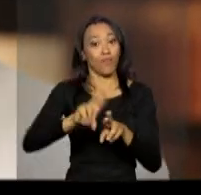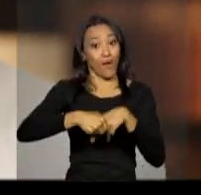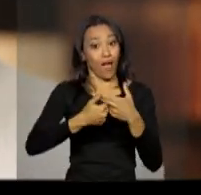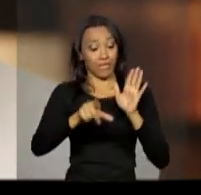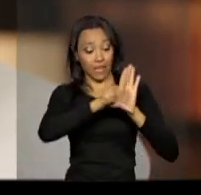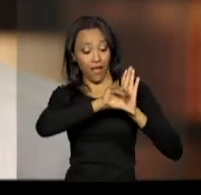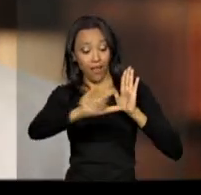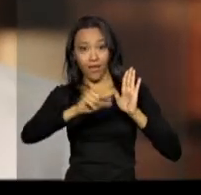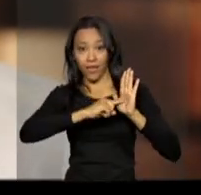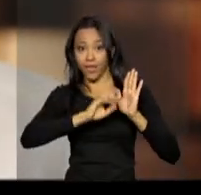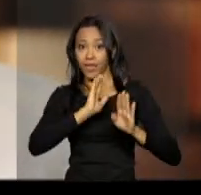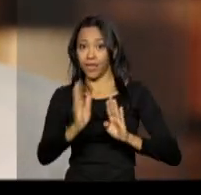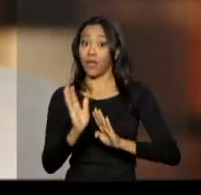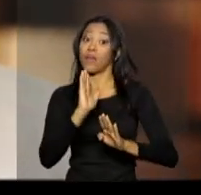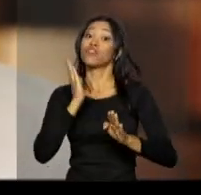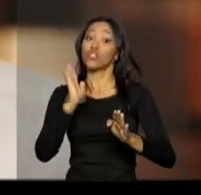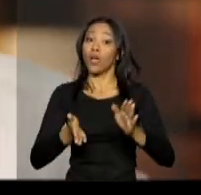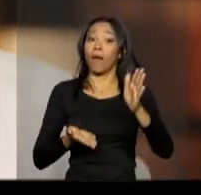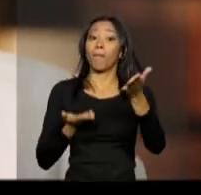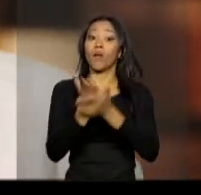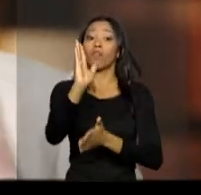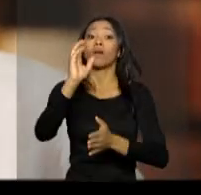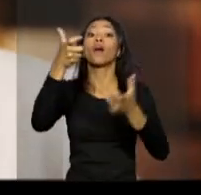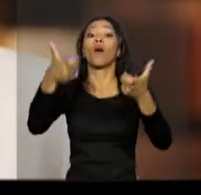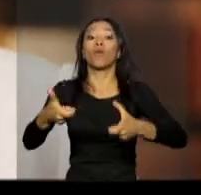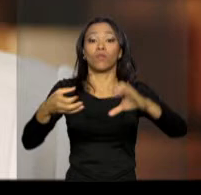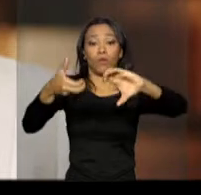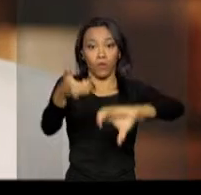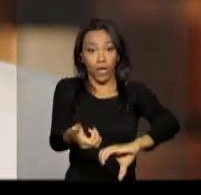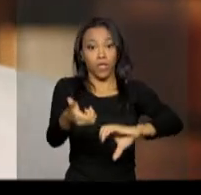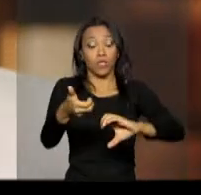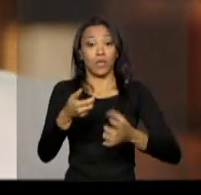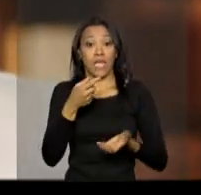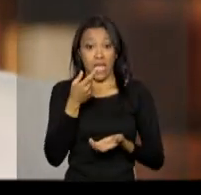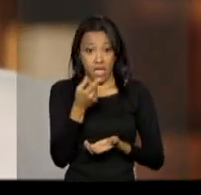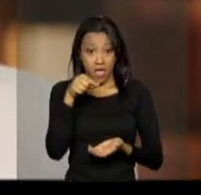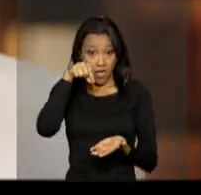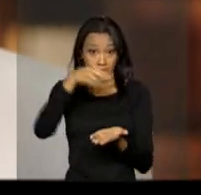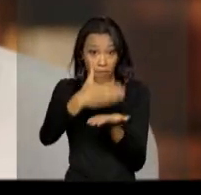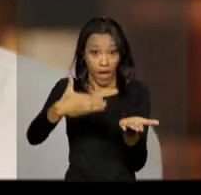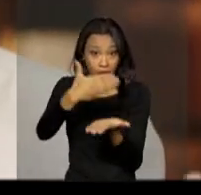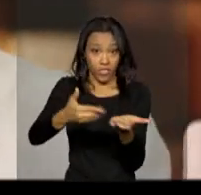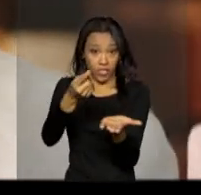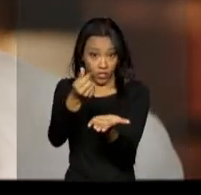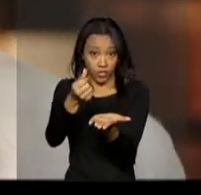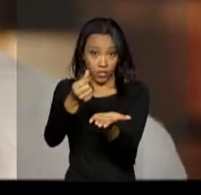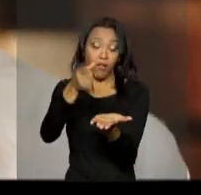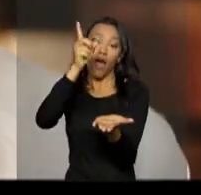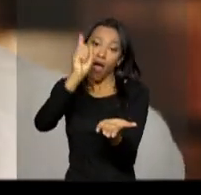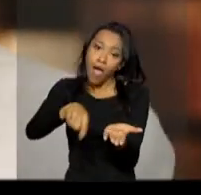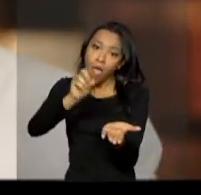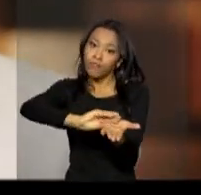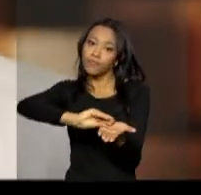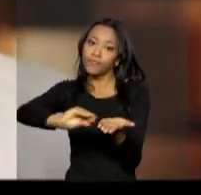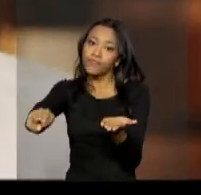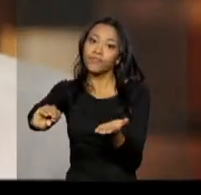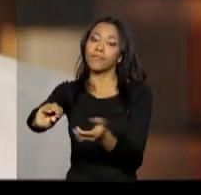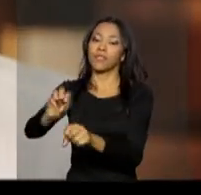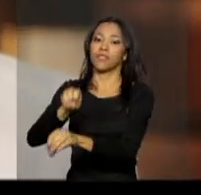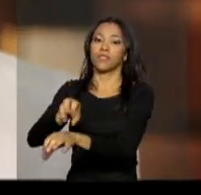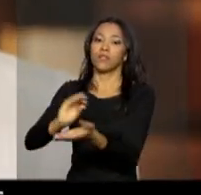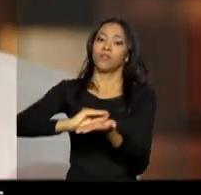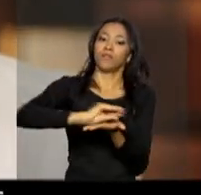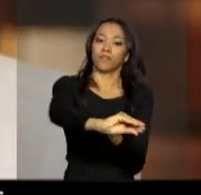que aprovamos no Congresso Nacional, grande parte desses recursos será aplicada em educação e